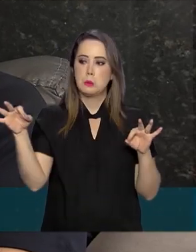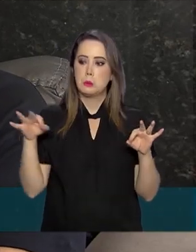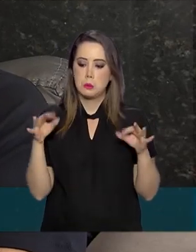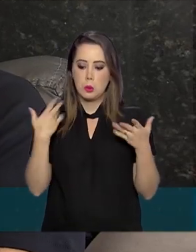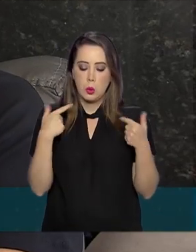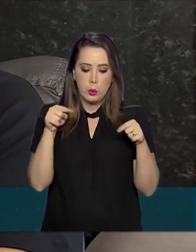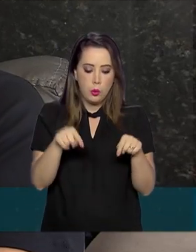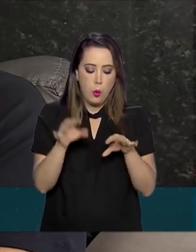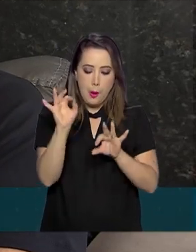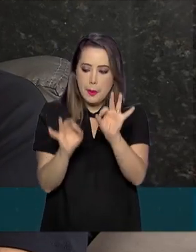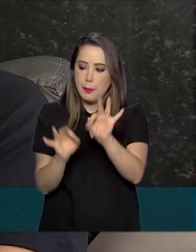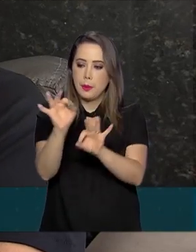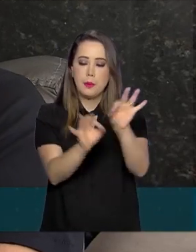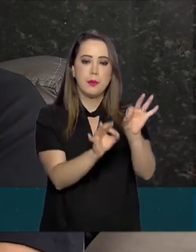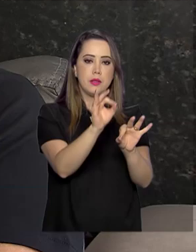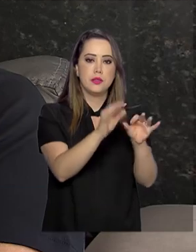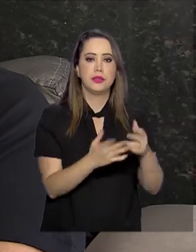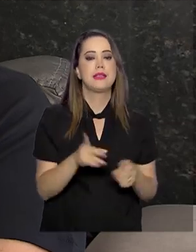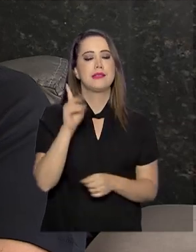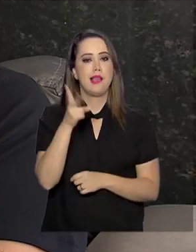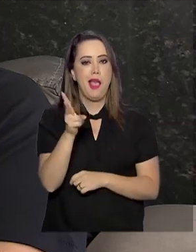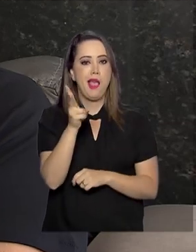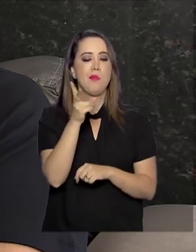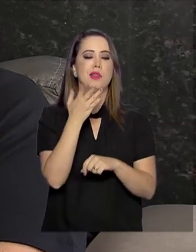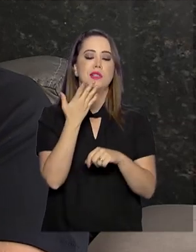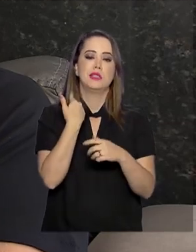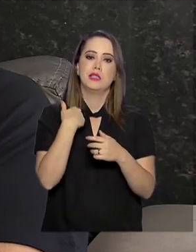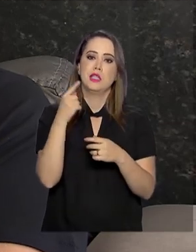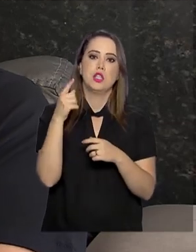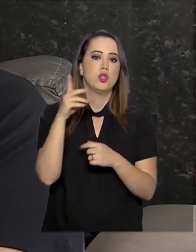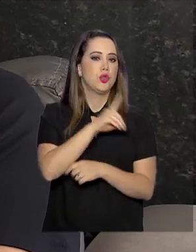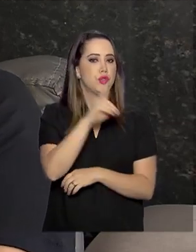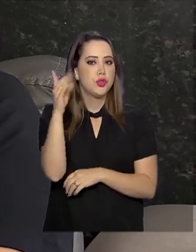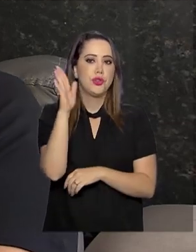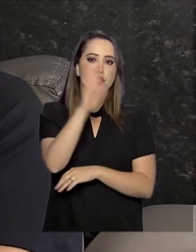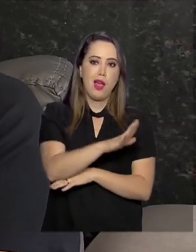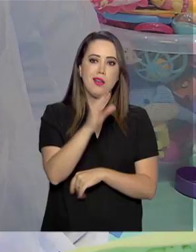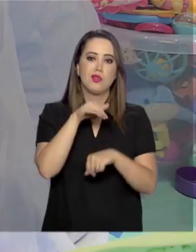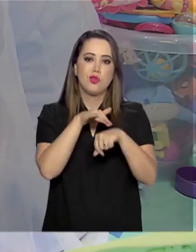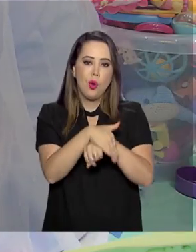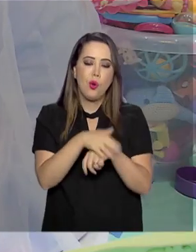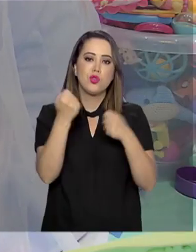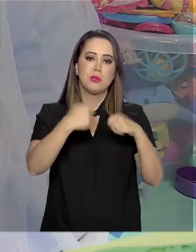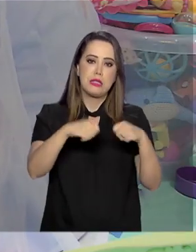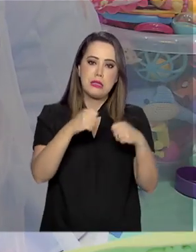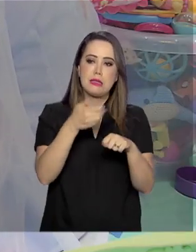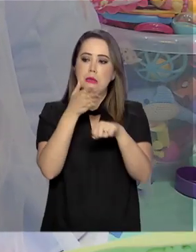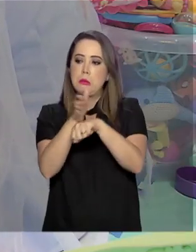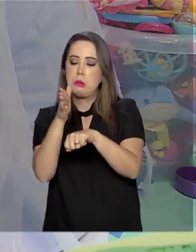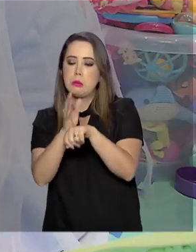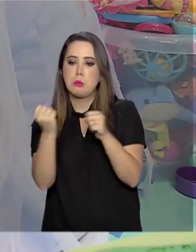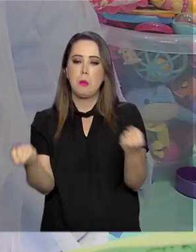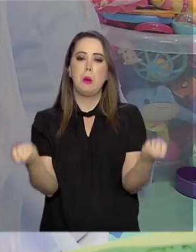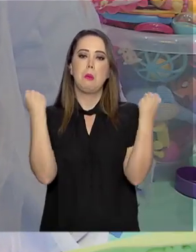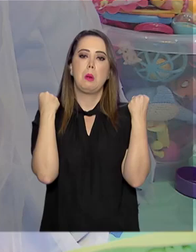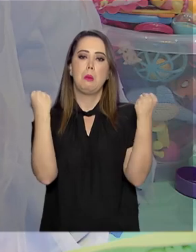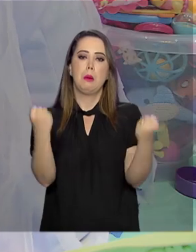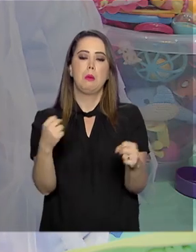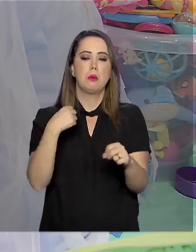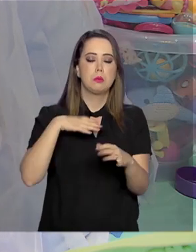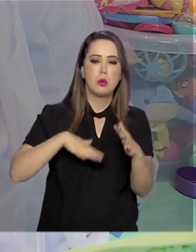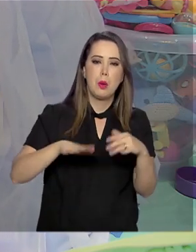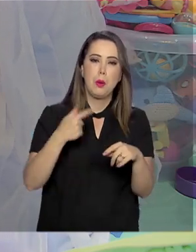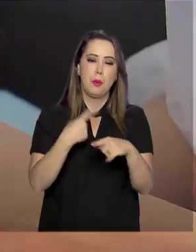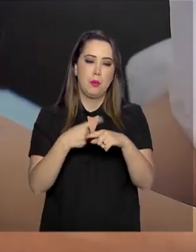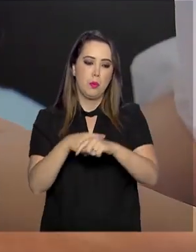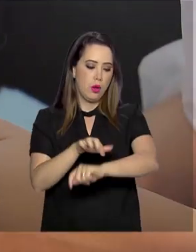toda a manhã tarde e noite ela não pode ficar parada ela tem que mexer movimentar porque os músculos eles